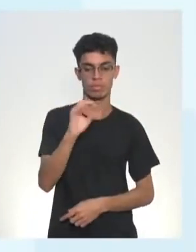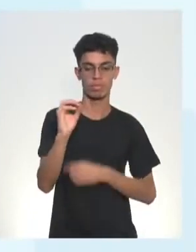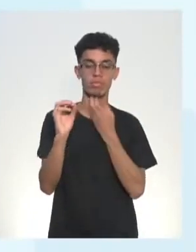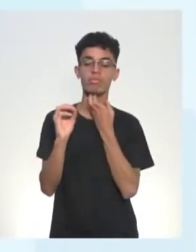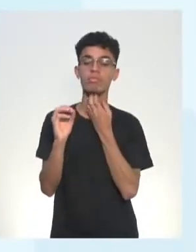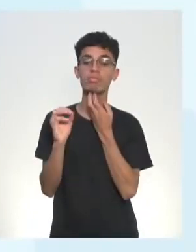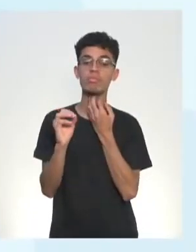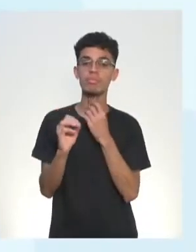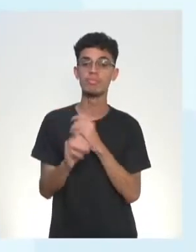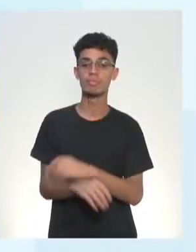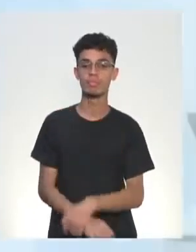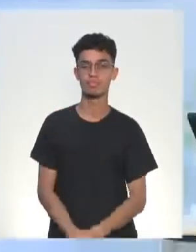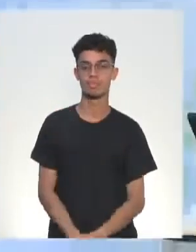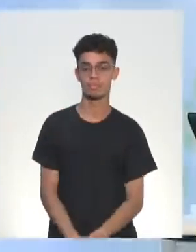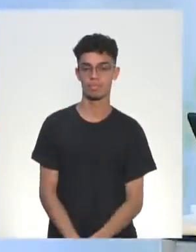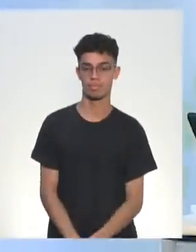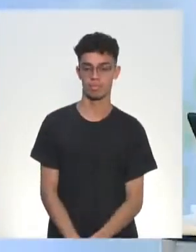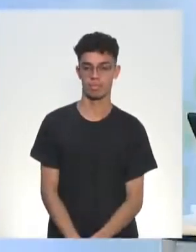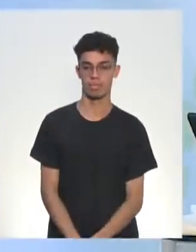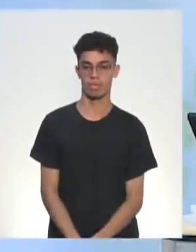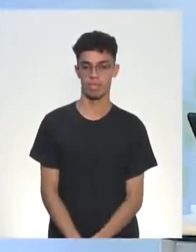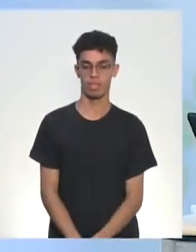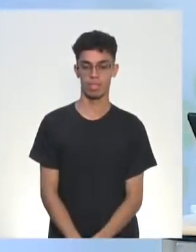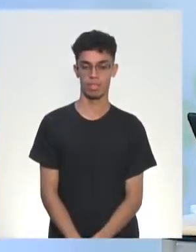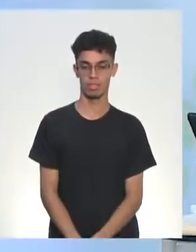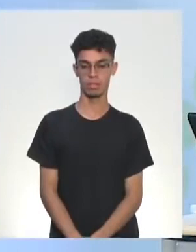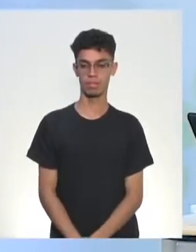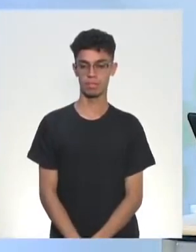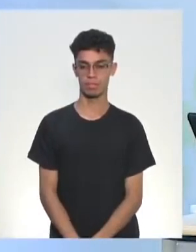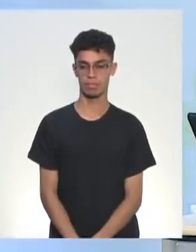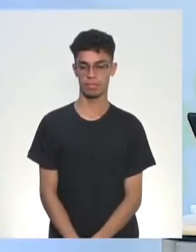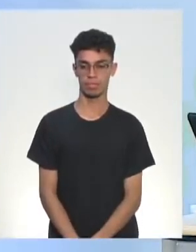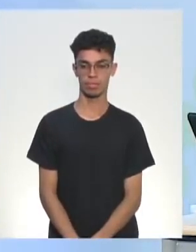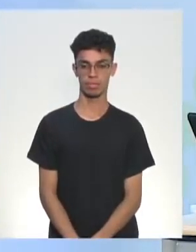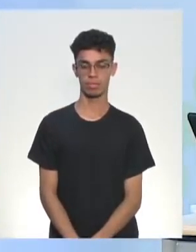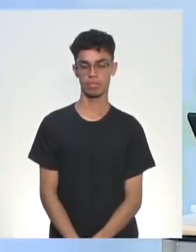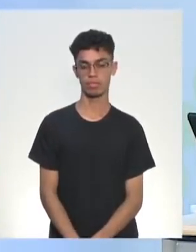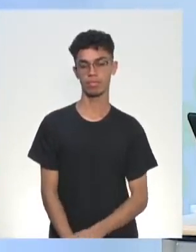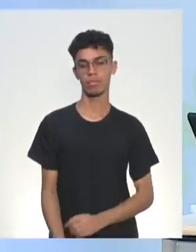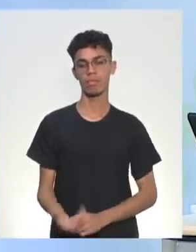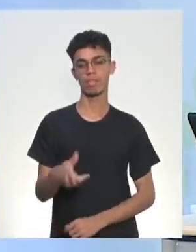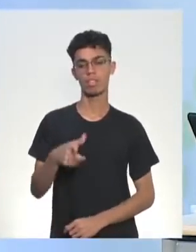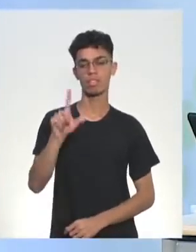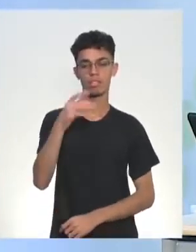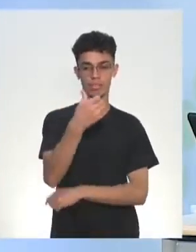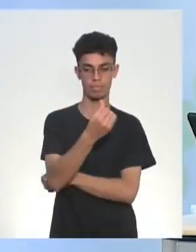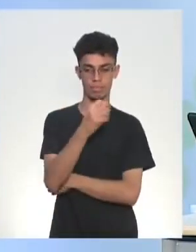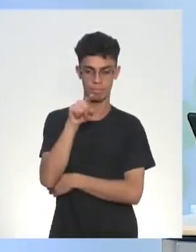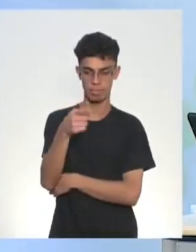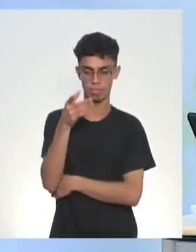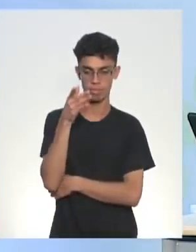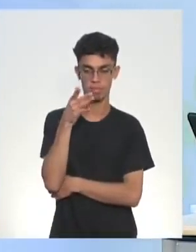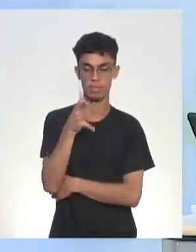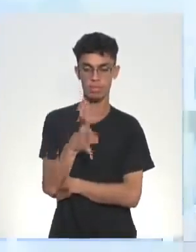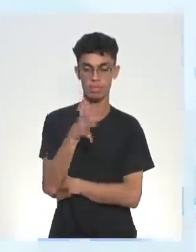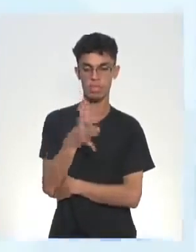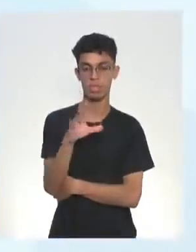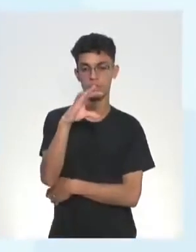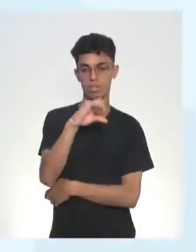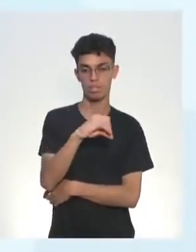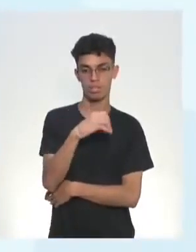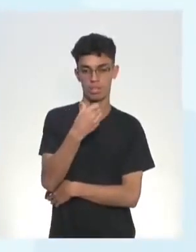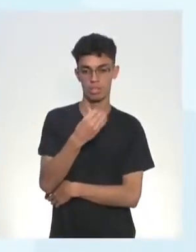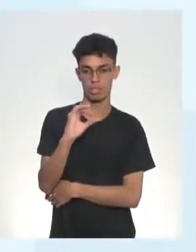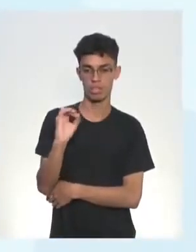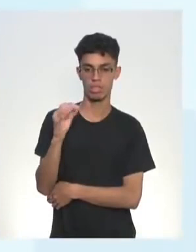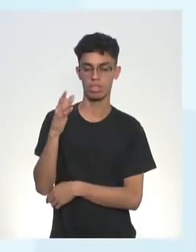Quer dizer que 16% dos 6 mil é o 960. Como custava 6 mil e eu vou ter que pagar mais esses 960, o total vai